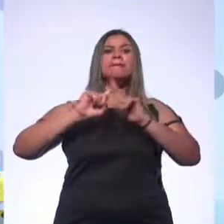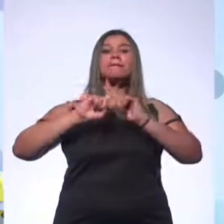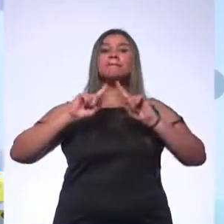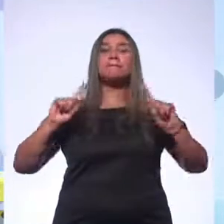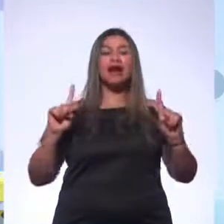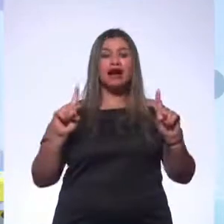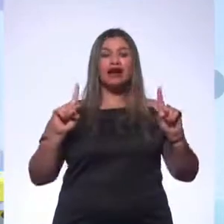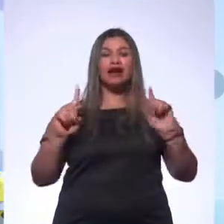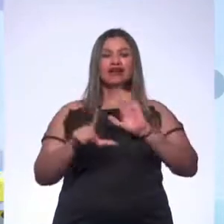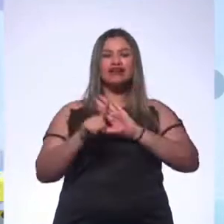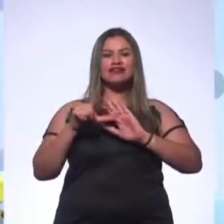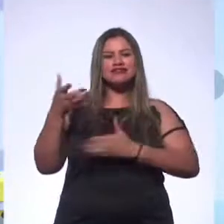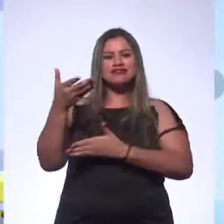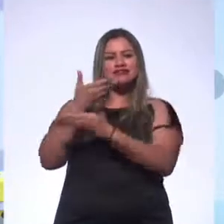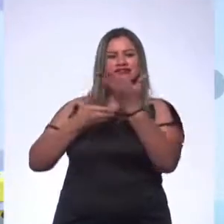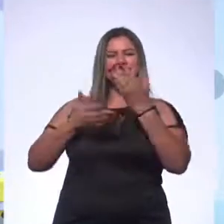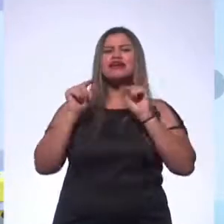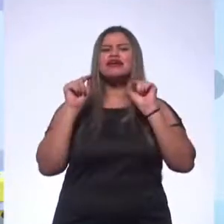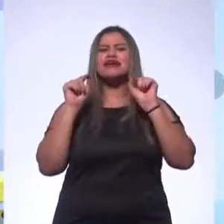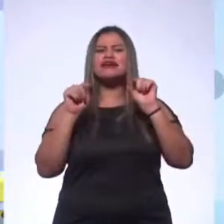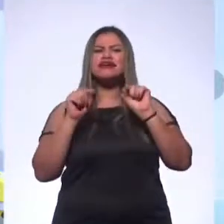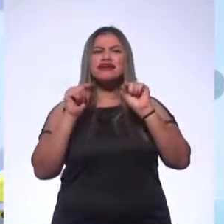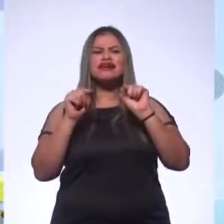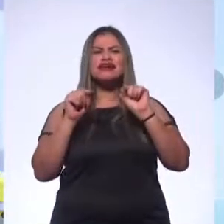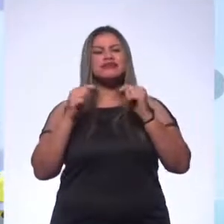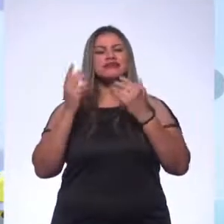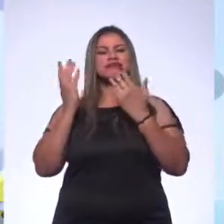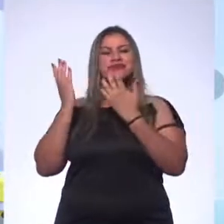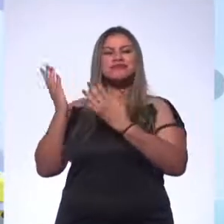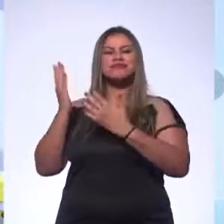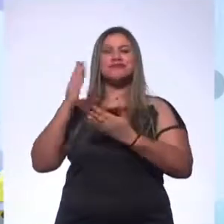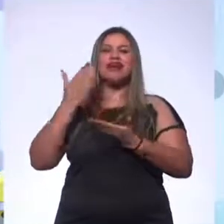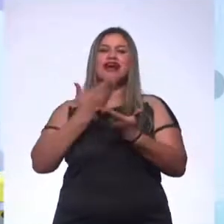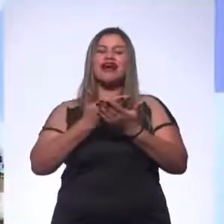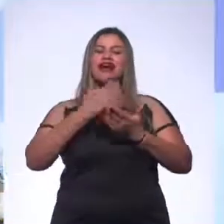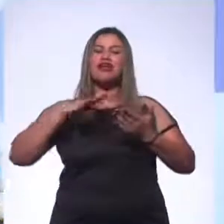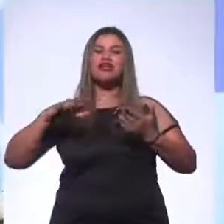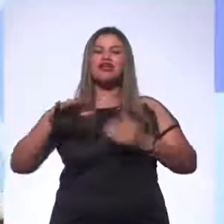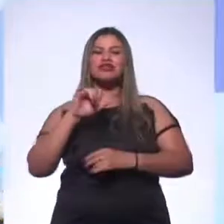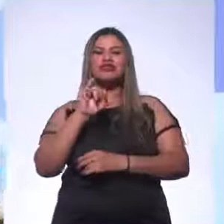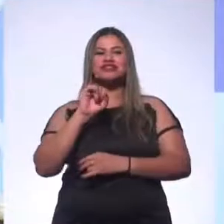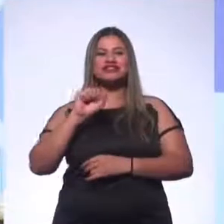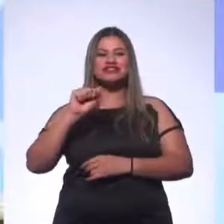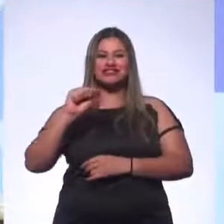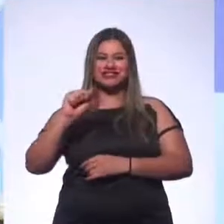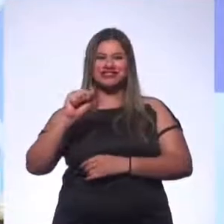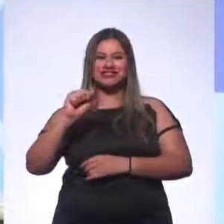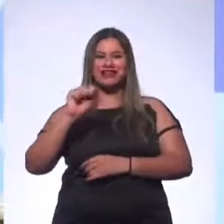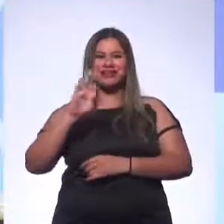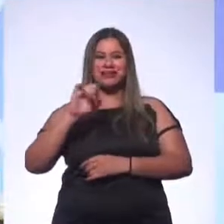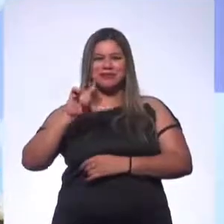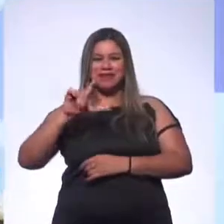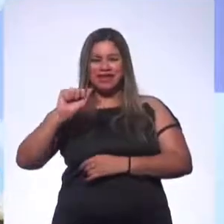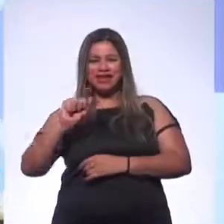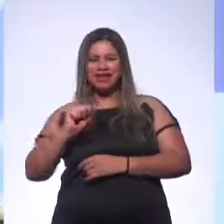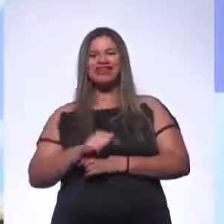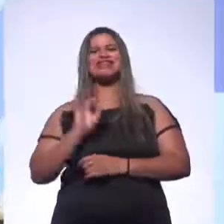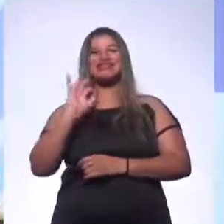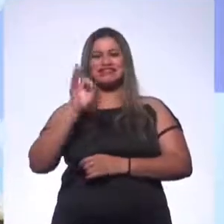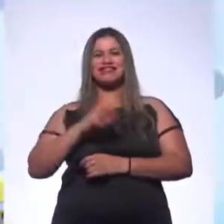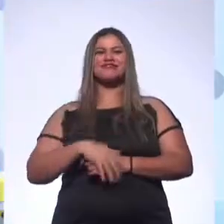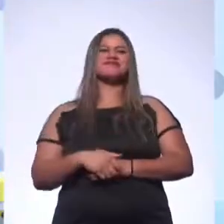para fazer essa mediação conosco, está a aluna Isabela, não é isso?